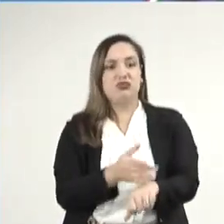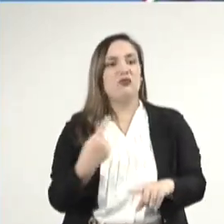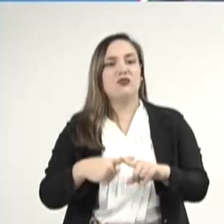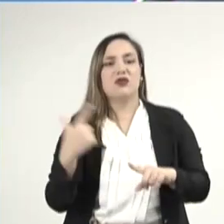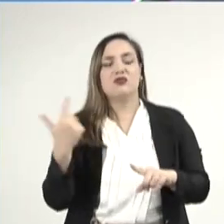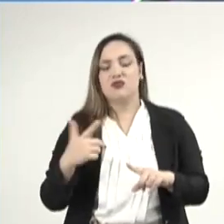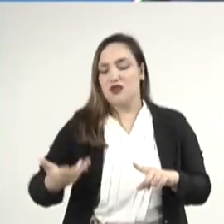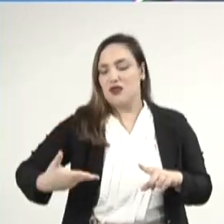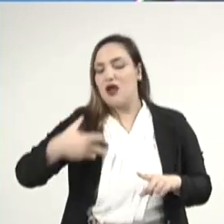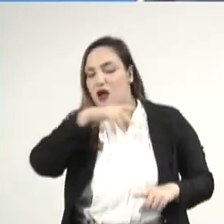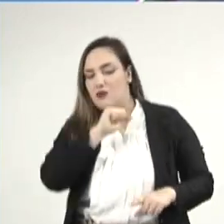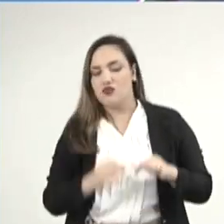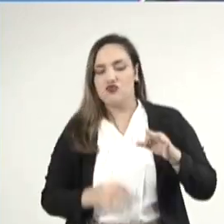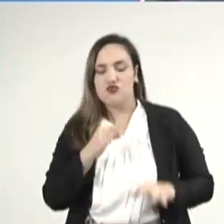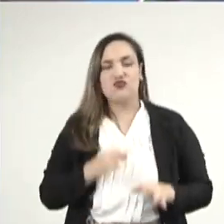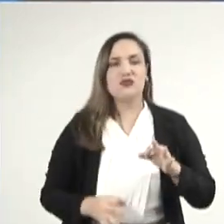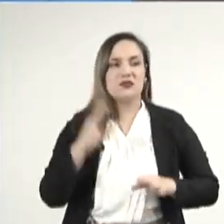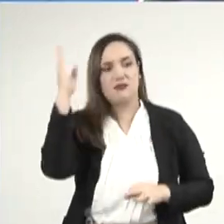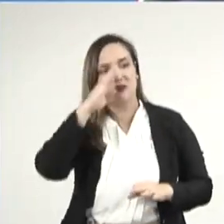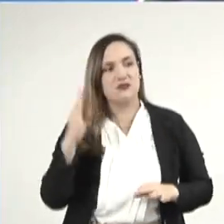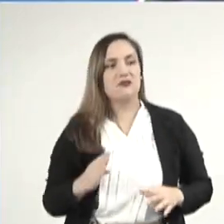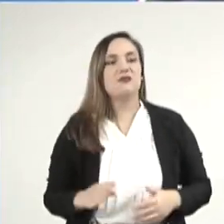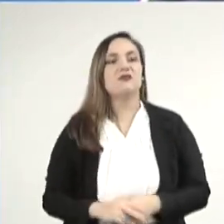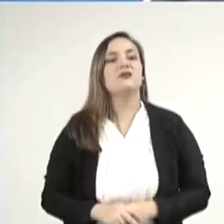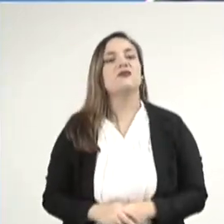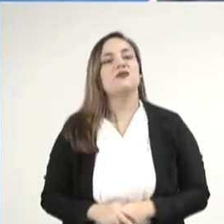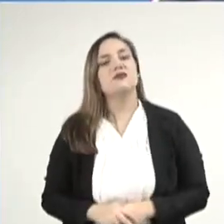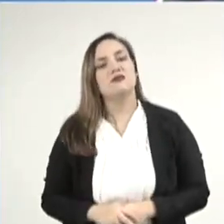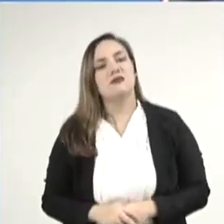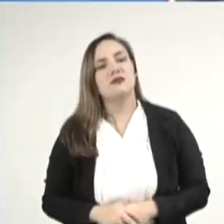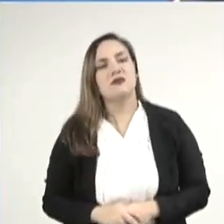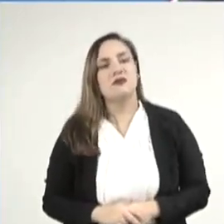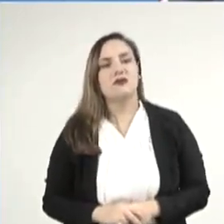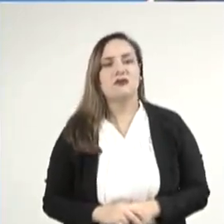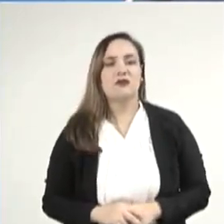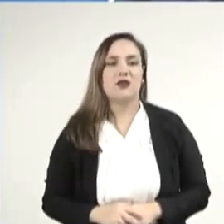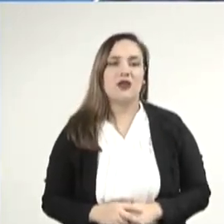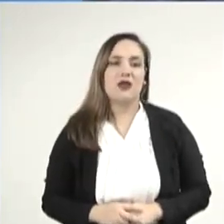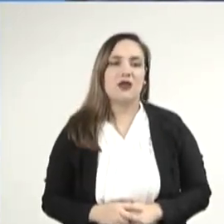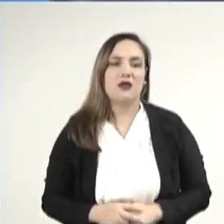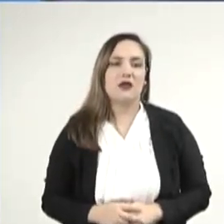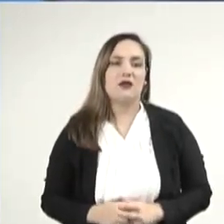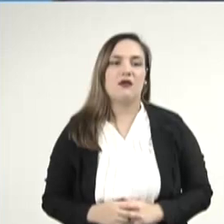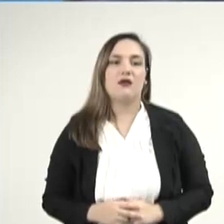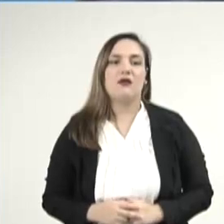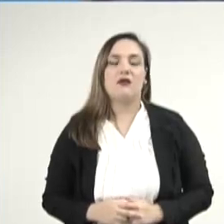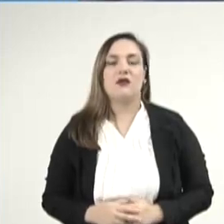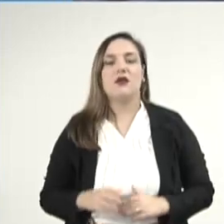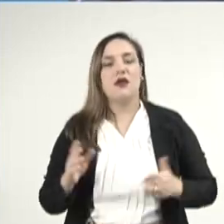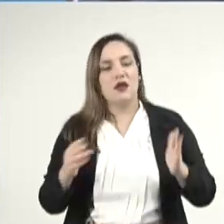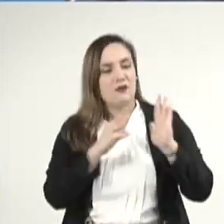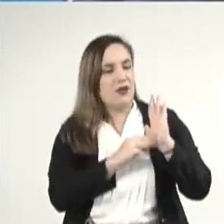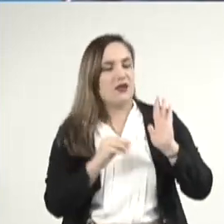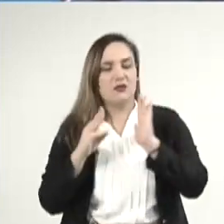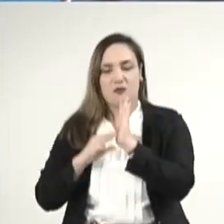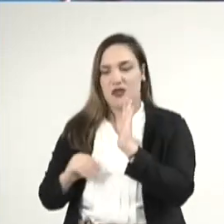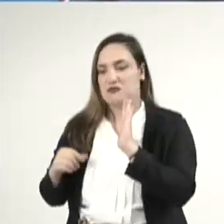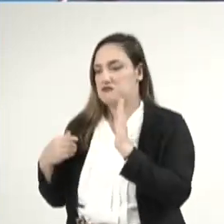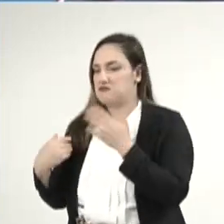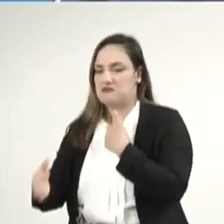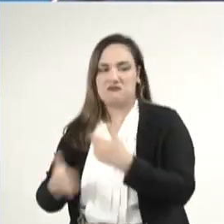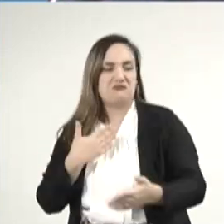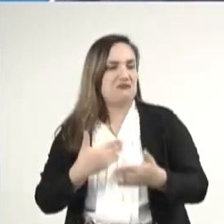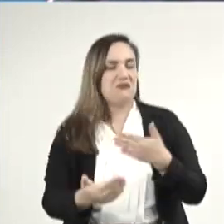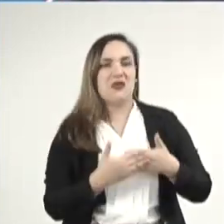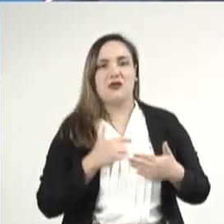eficiência na justiça brasileira. Então, eu acho que nós ficar discutindo o mérito de A, o mérito de B e o mérito de